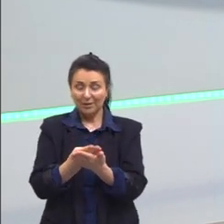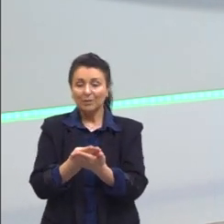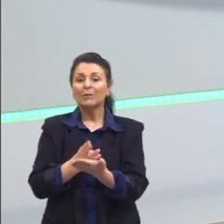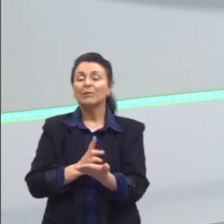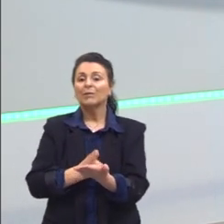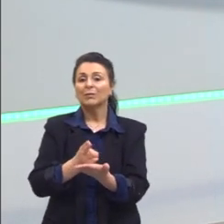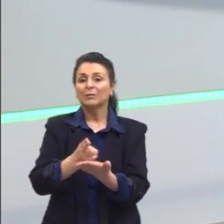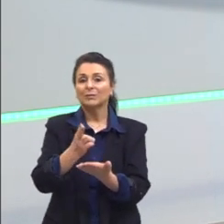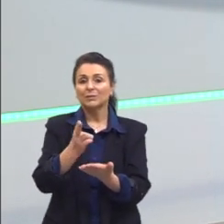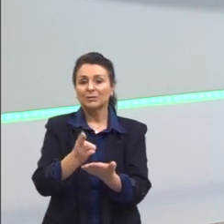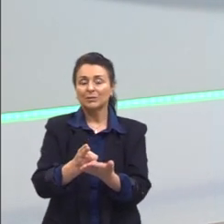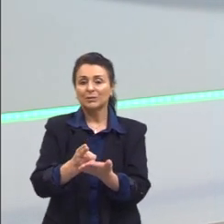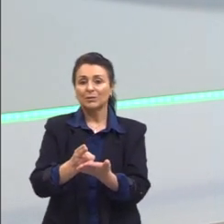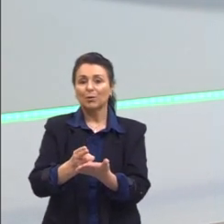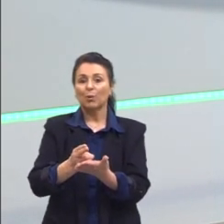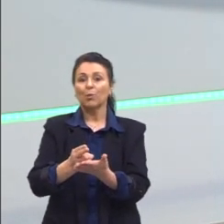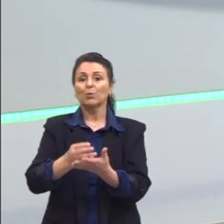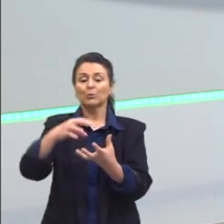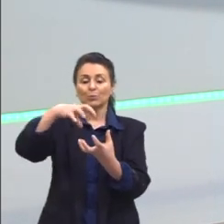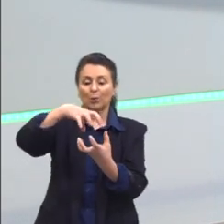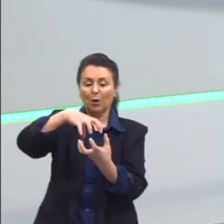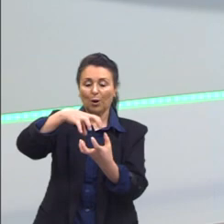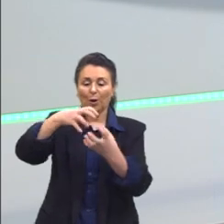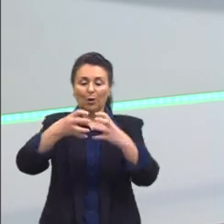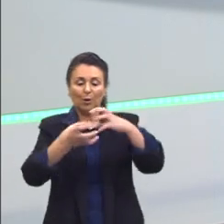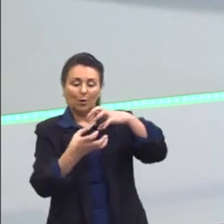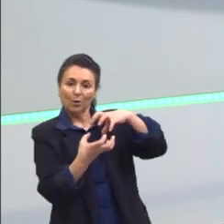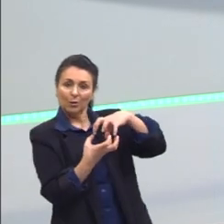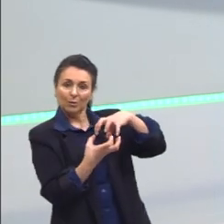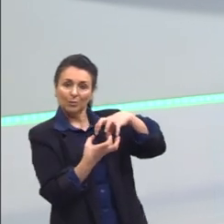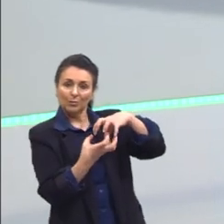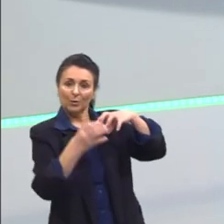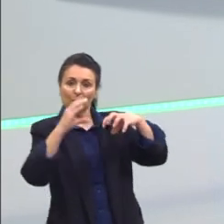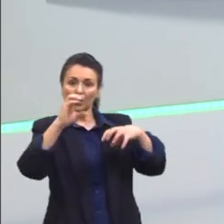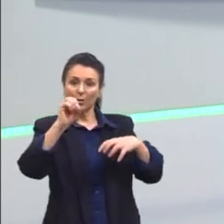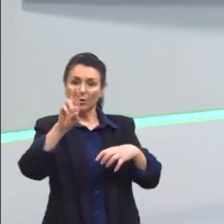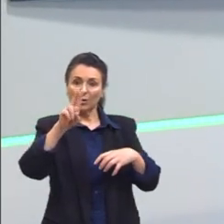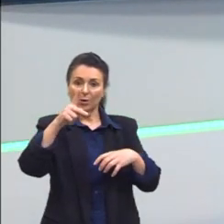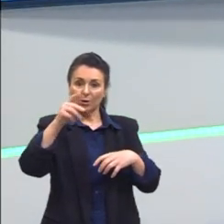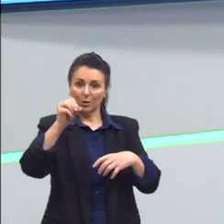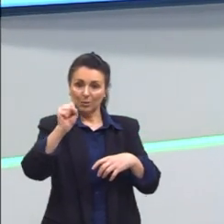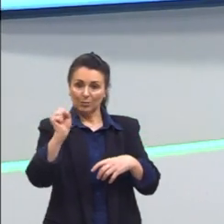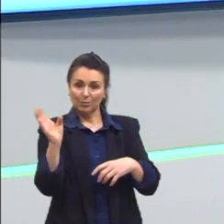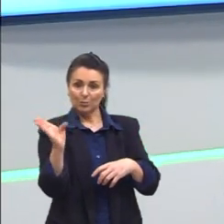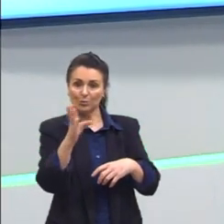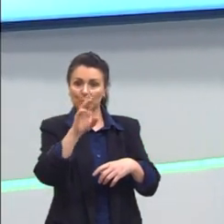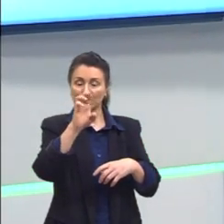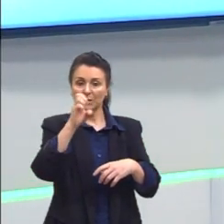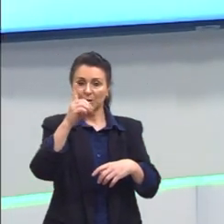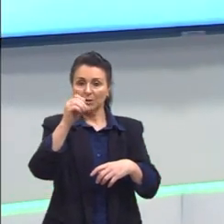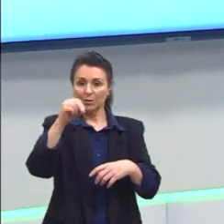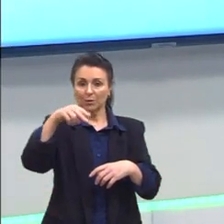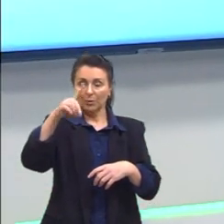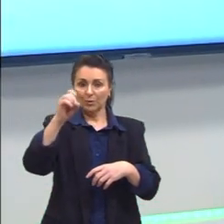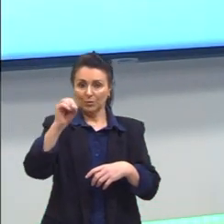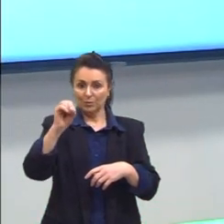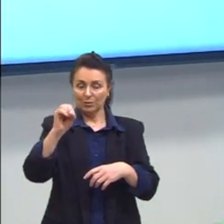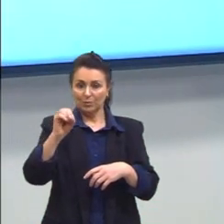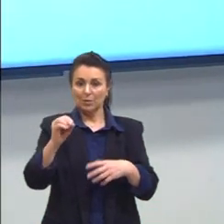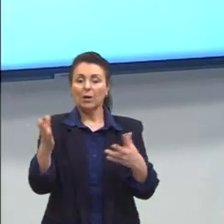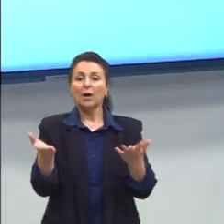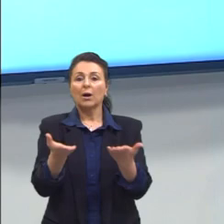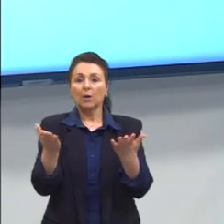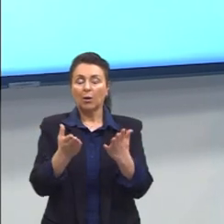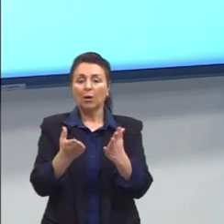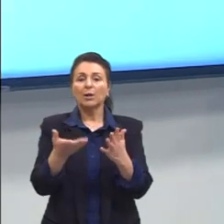vamos estudar os corpos redondos então aqui nós vamos deixar para trás os nossos poliedros que foram os